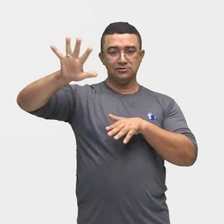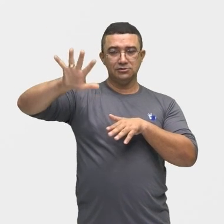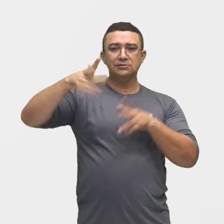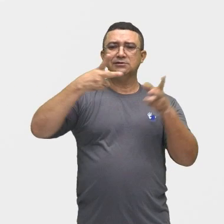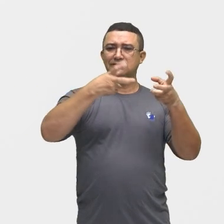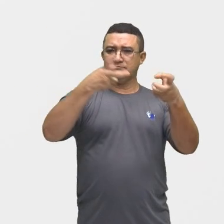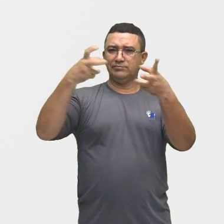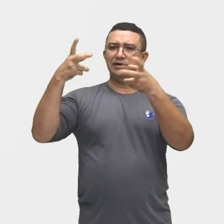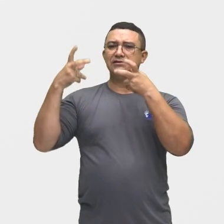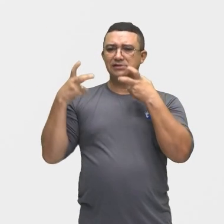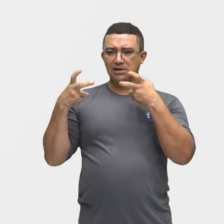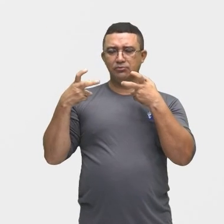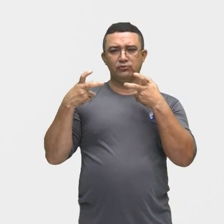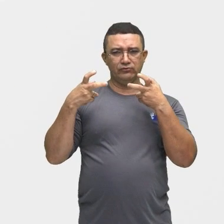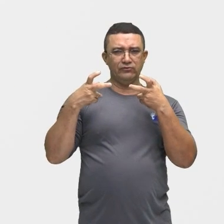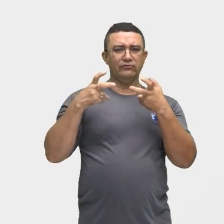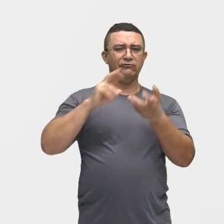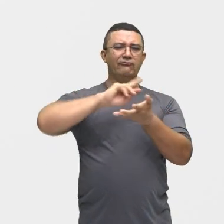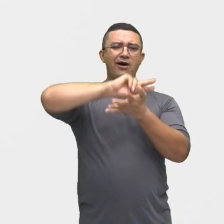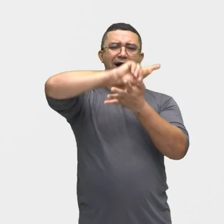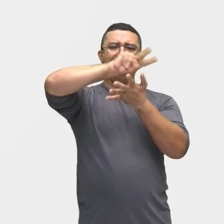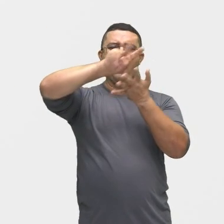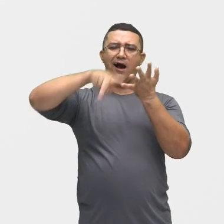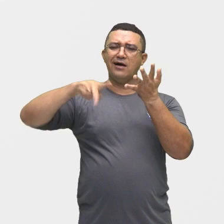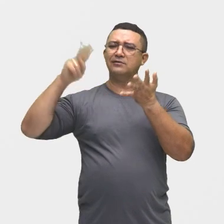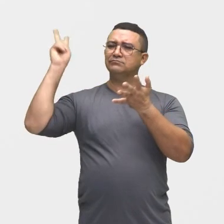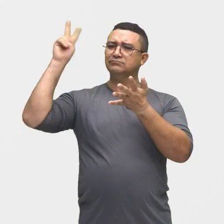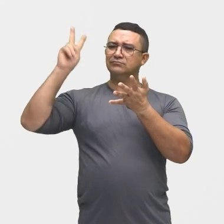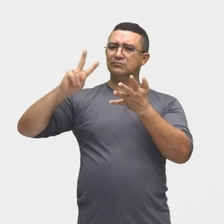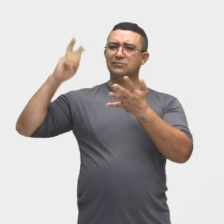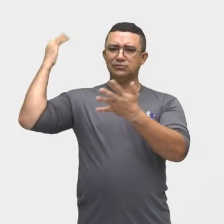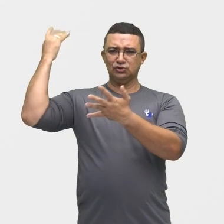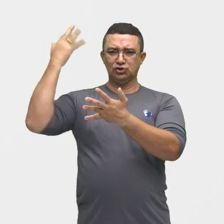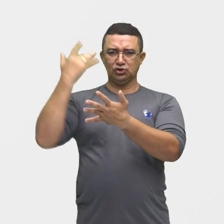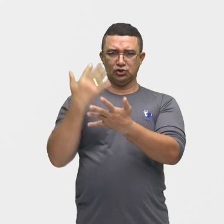em vários pontos históricos, né? No caso aí da letra B